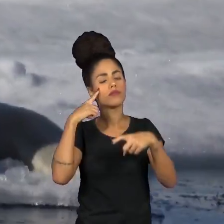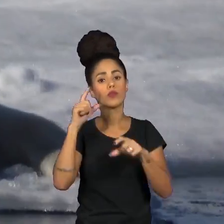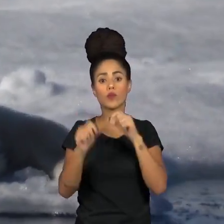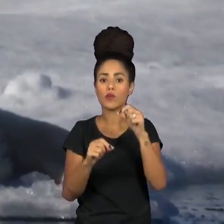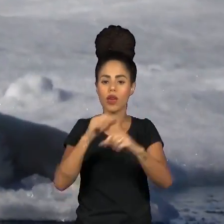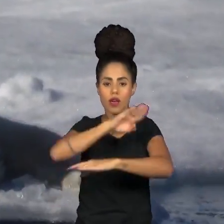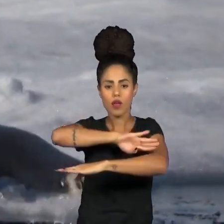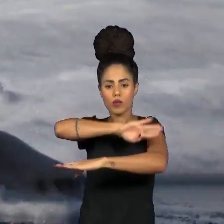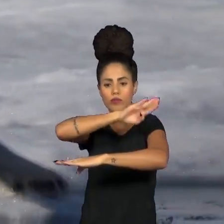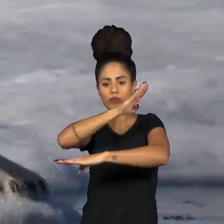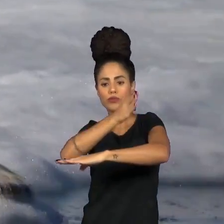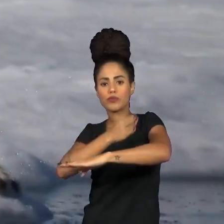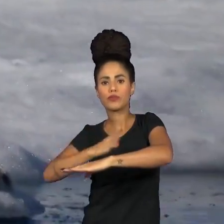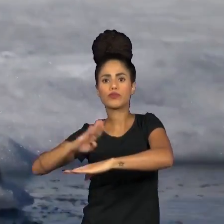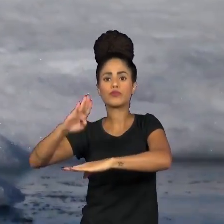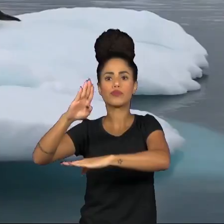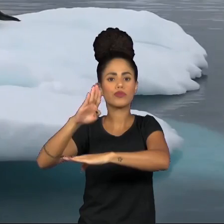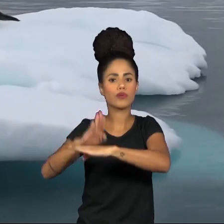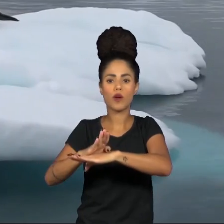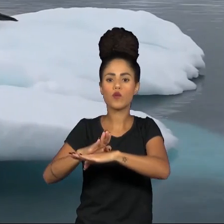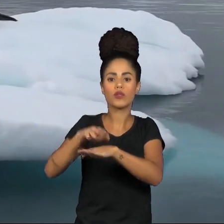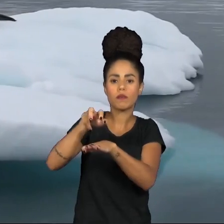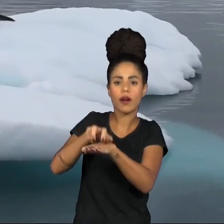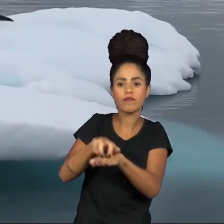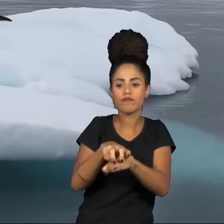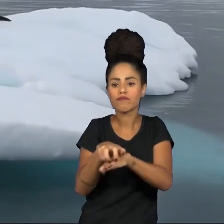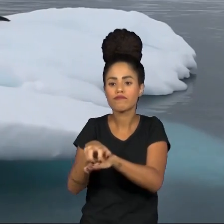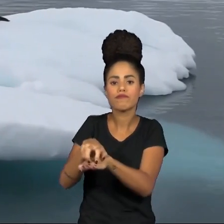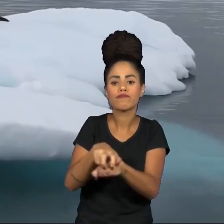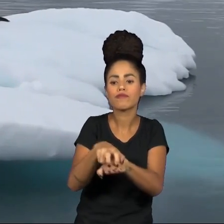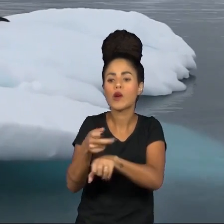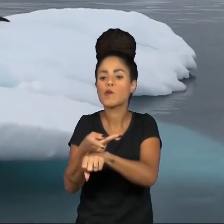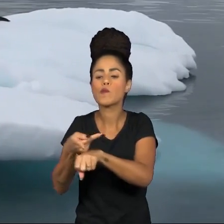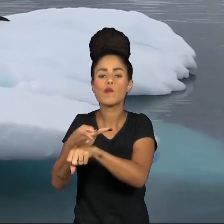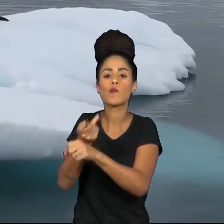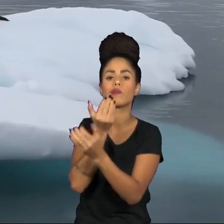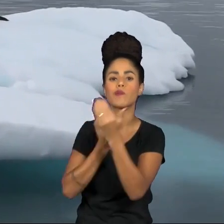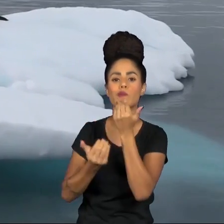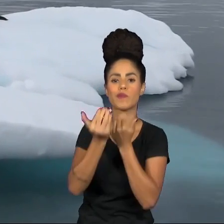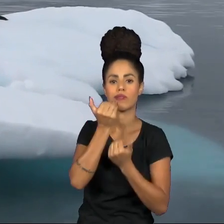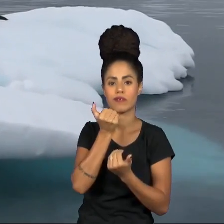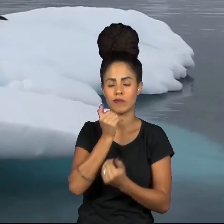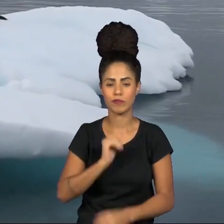de gelo do mar como plataforma para caçar focas.